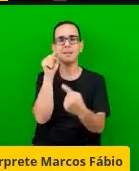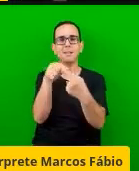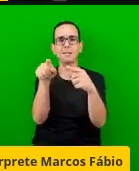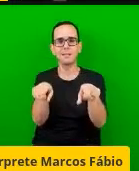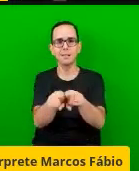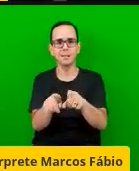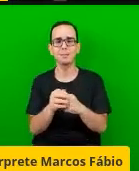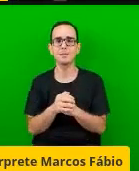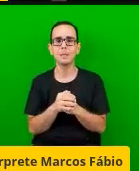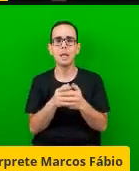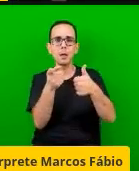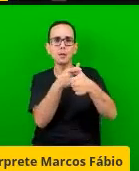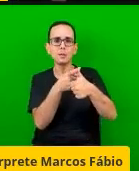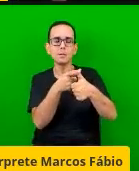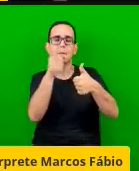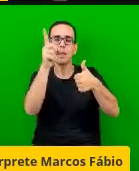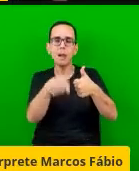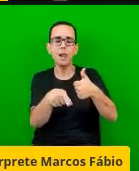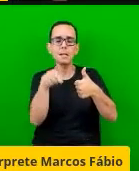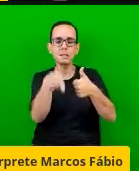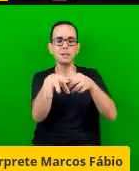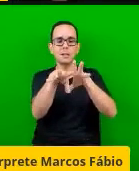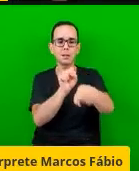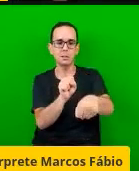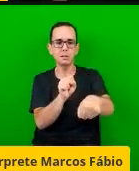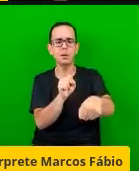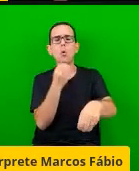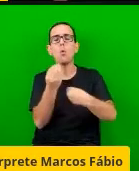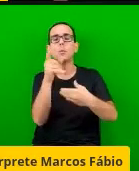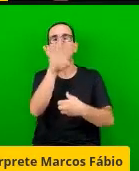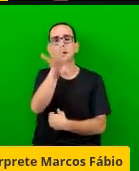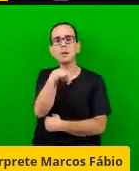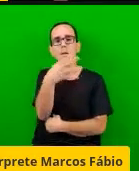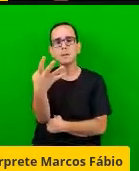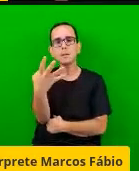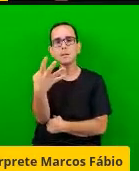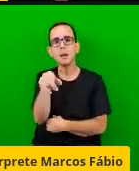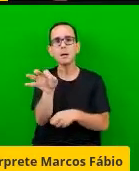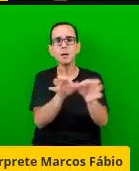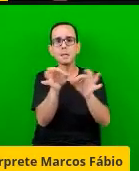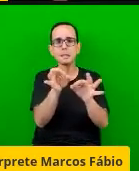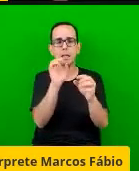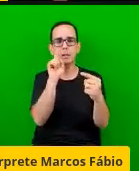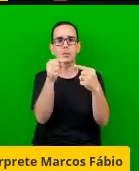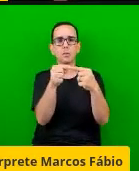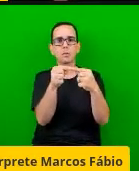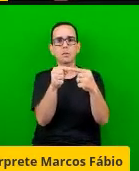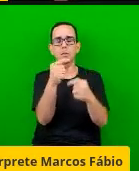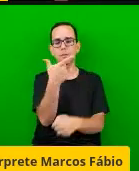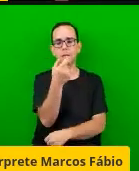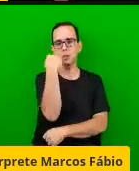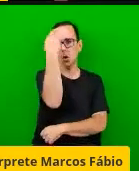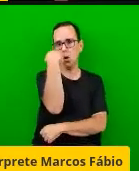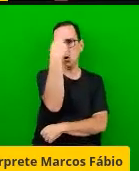a primeira coisa é para falar dessa formação. Então, como que ela está configurada? Qual a sua organização? Ela está organizada em 20 horas aulas.